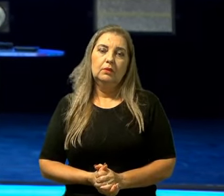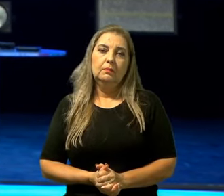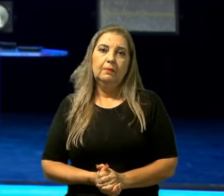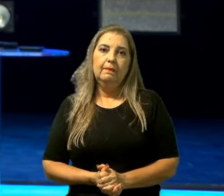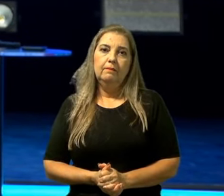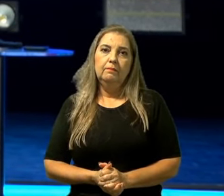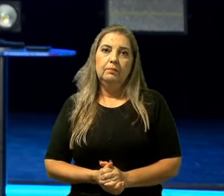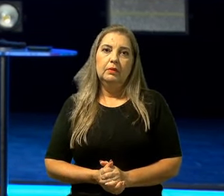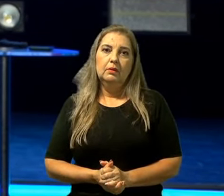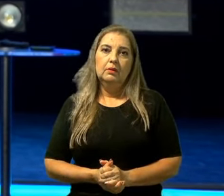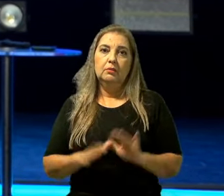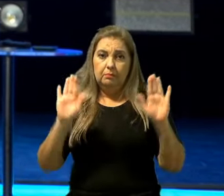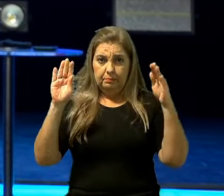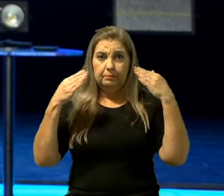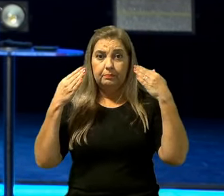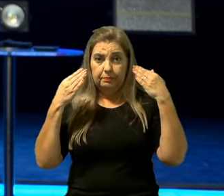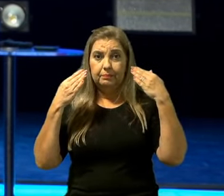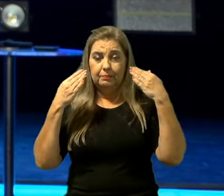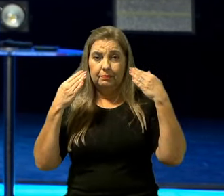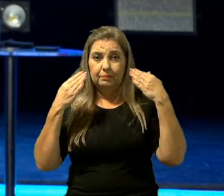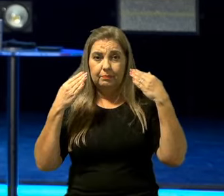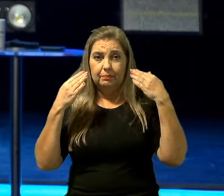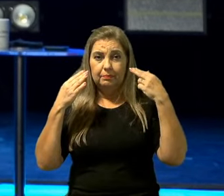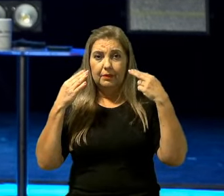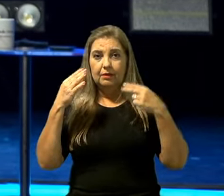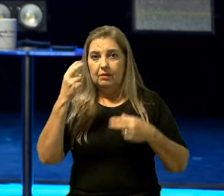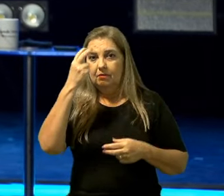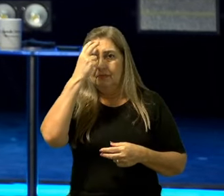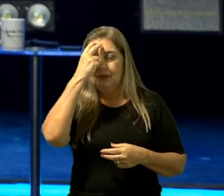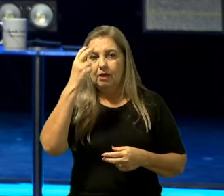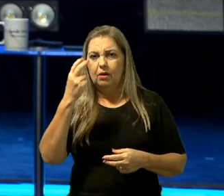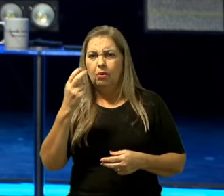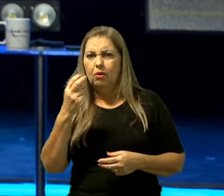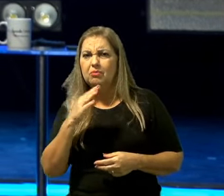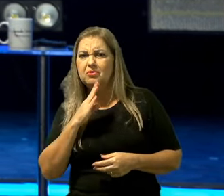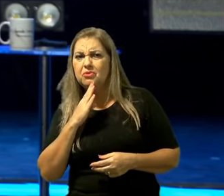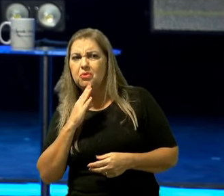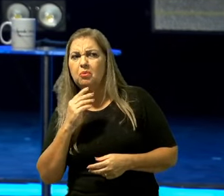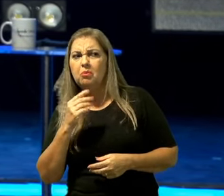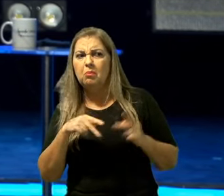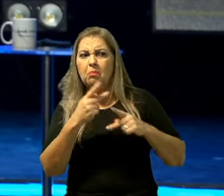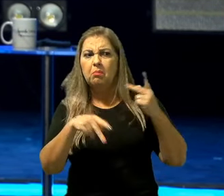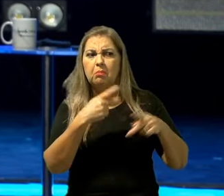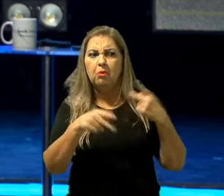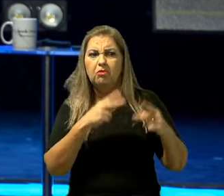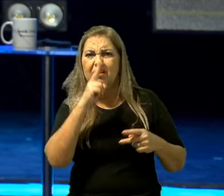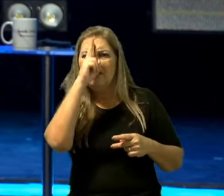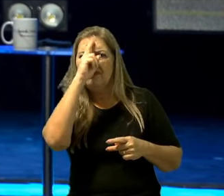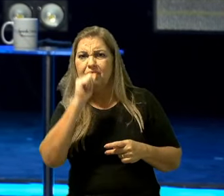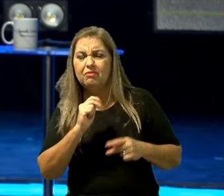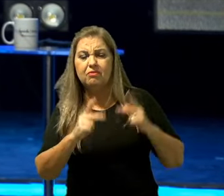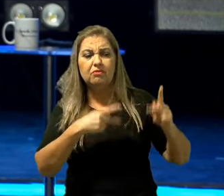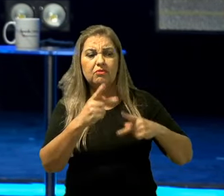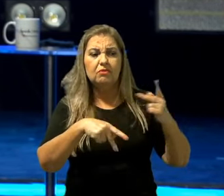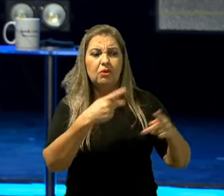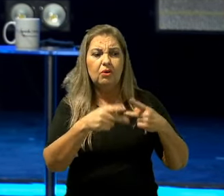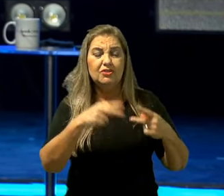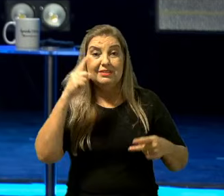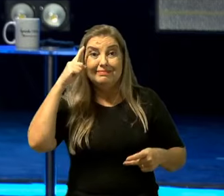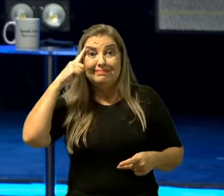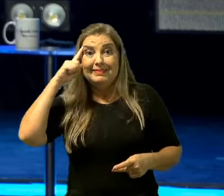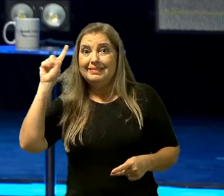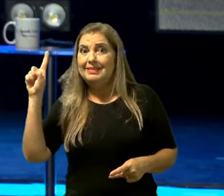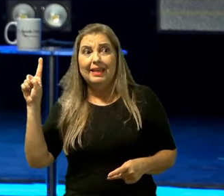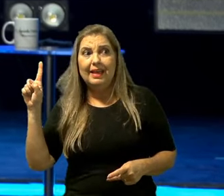Então preste atenção, Faraó reconheceu que o povo era mais numeroso, era mais forte. E a ideia que Faraó tem não é